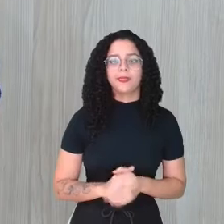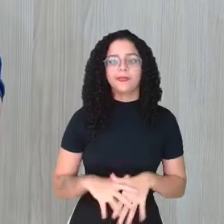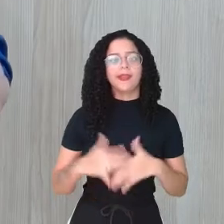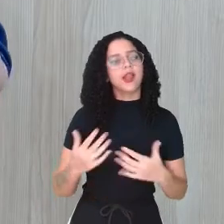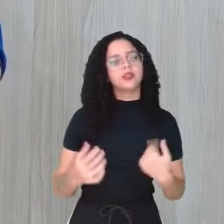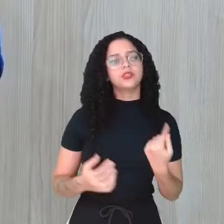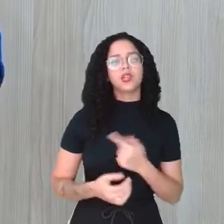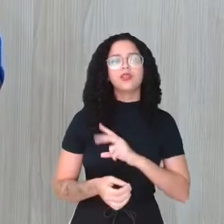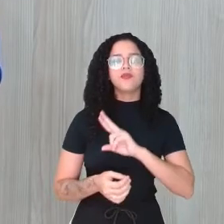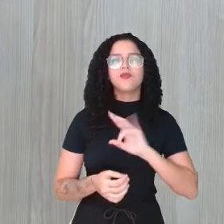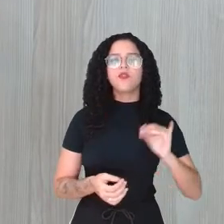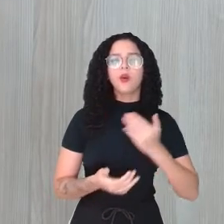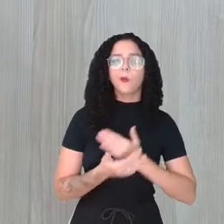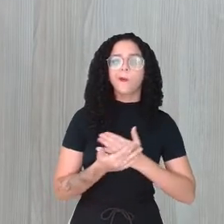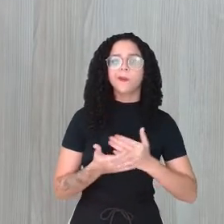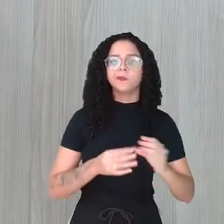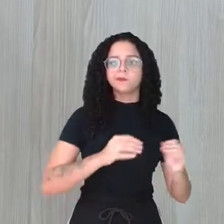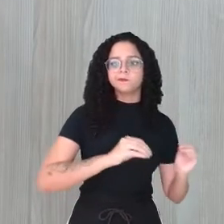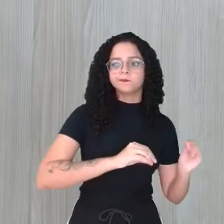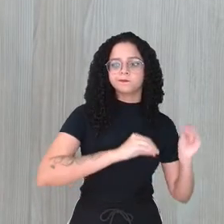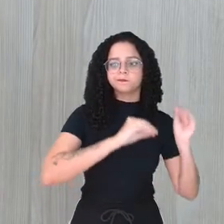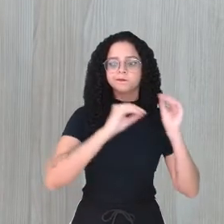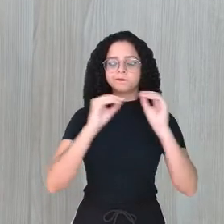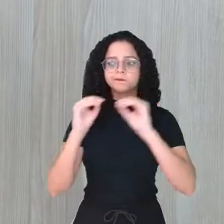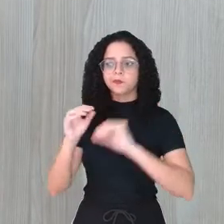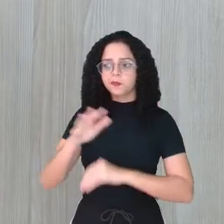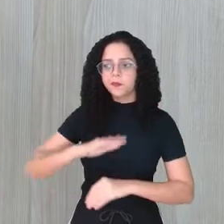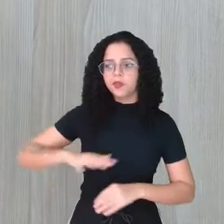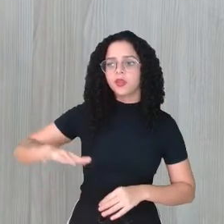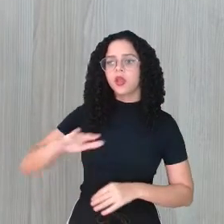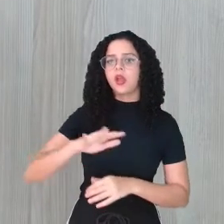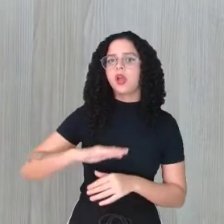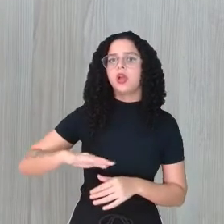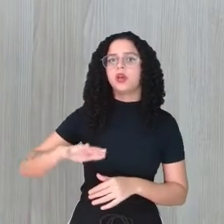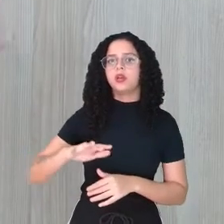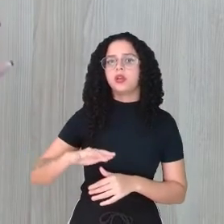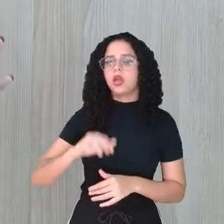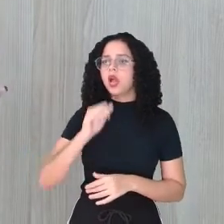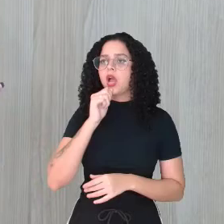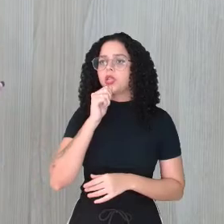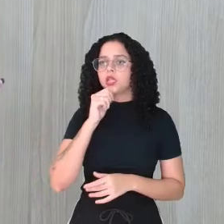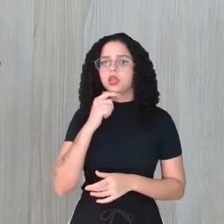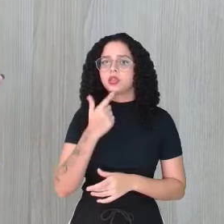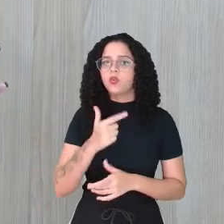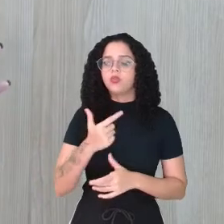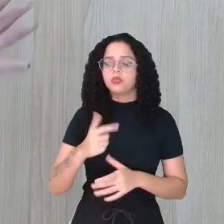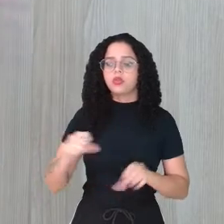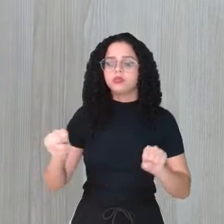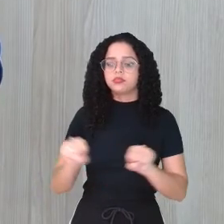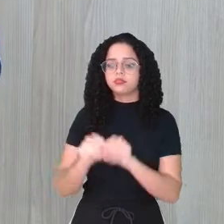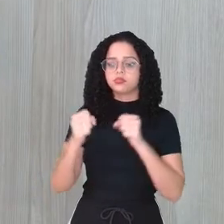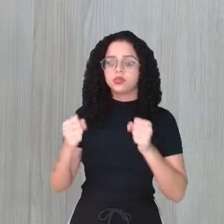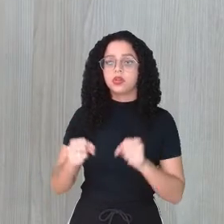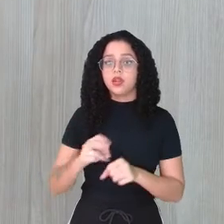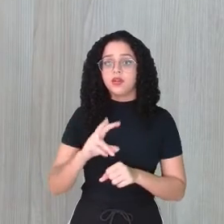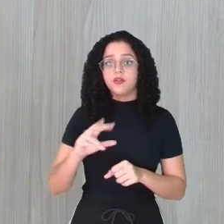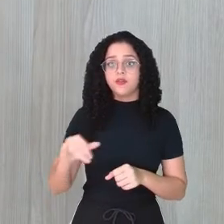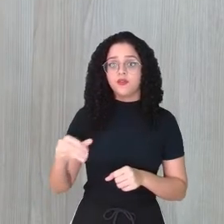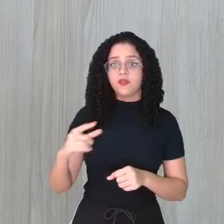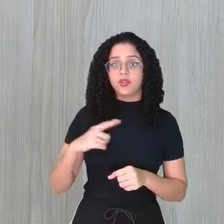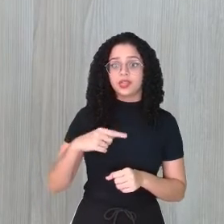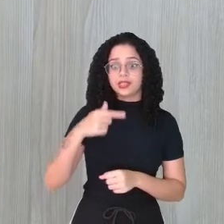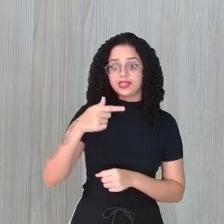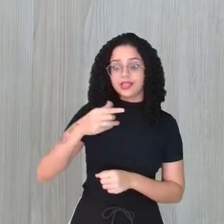gente vai começar a migrar para as áreas do planeta que ainda não estão destruídas. Tá, vai caber